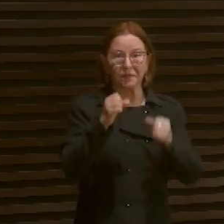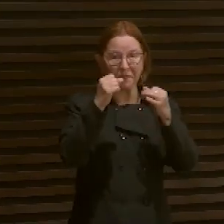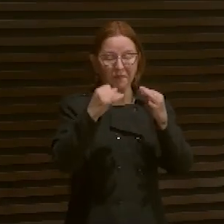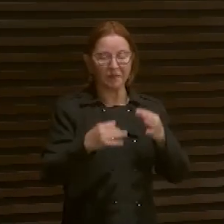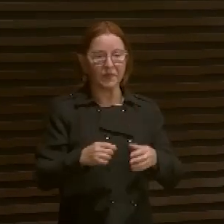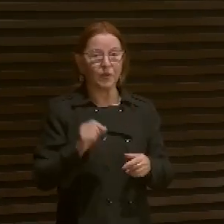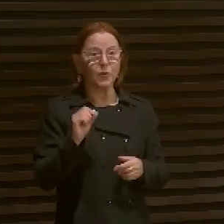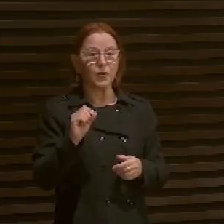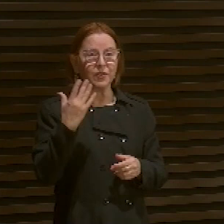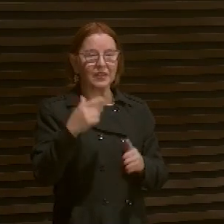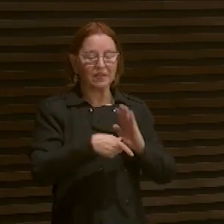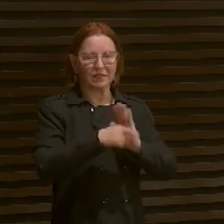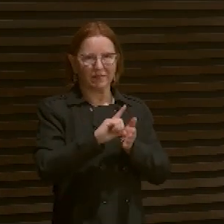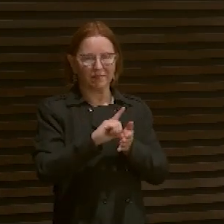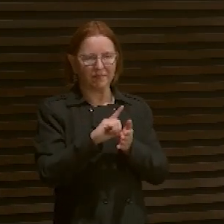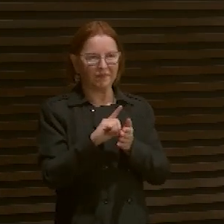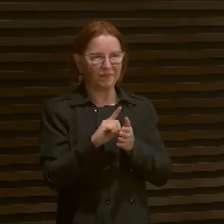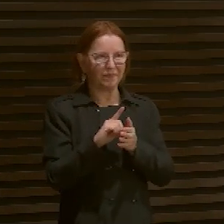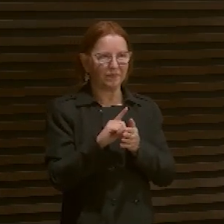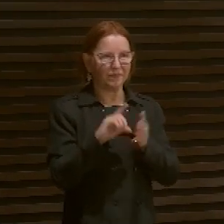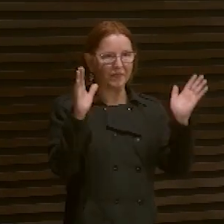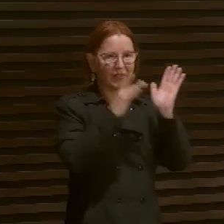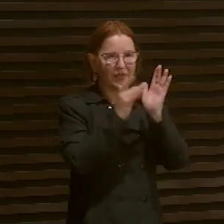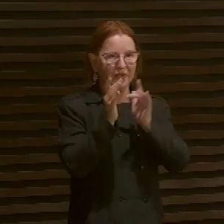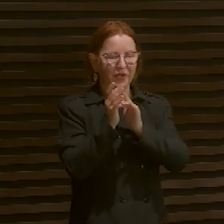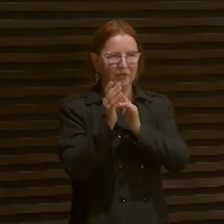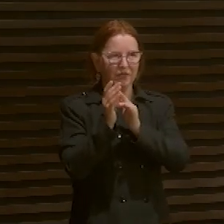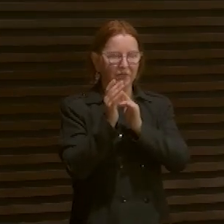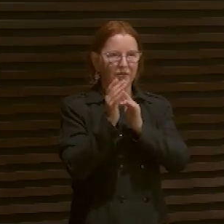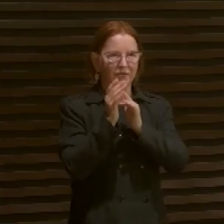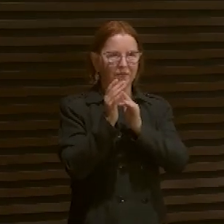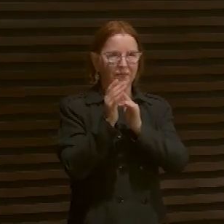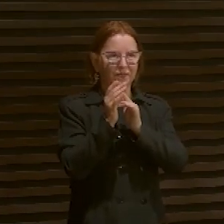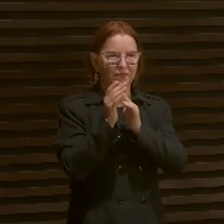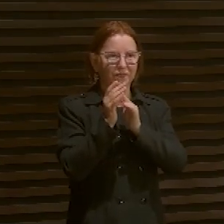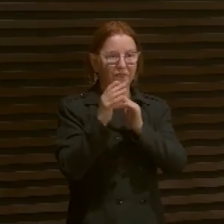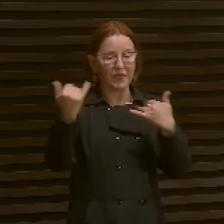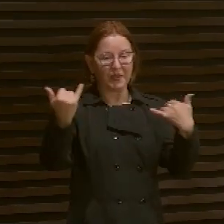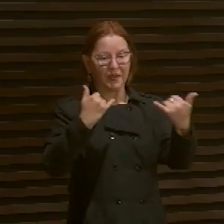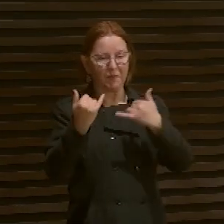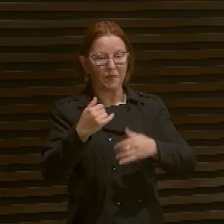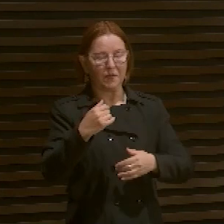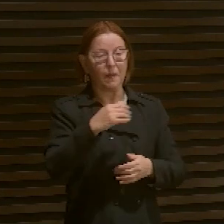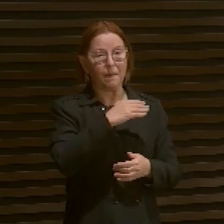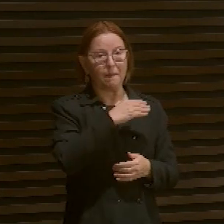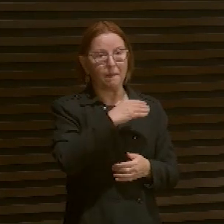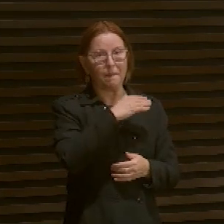que aconteceu um pouco antes. Jesus tinha acabado de receber a notícia da morte de João Batista.